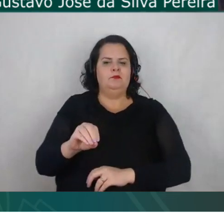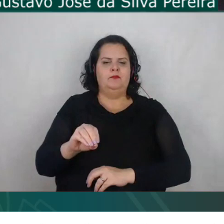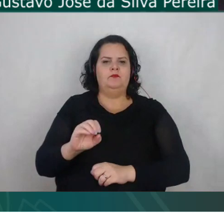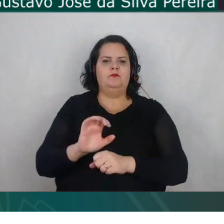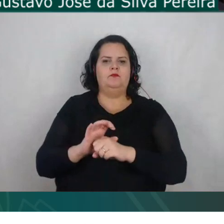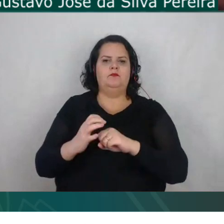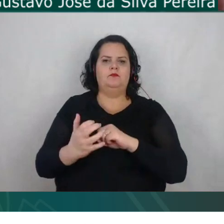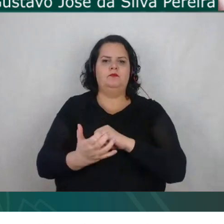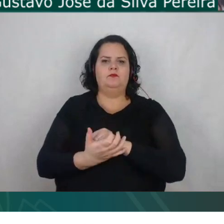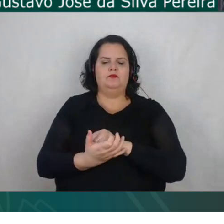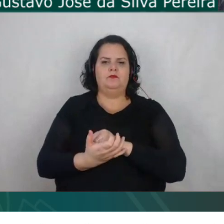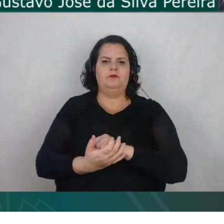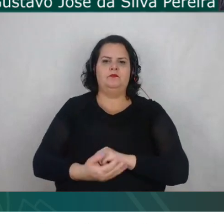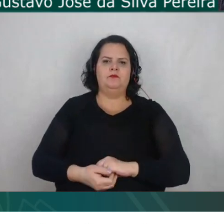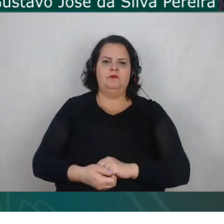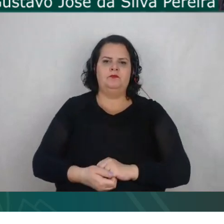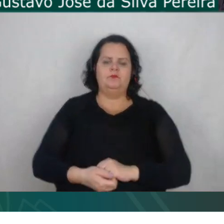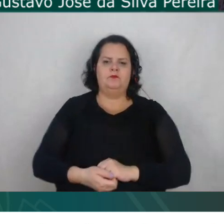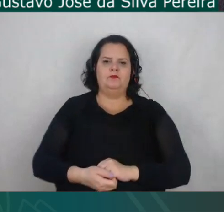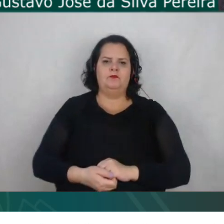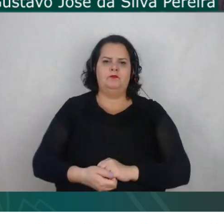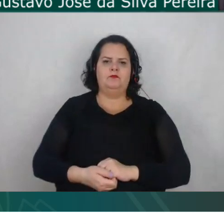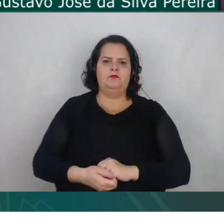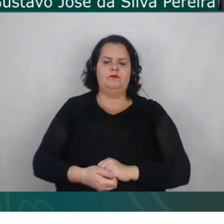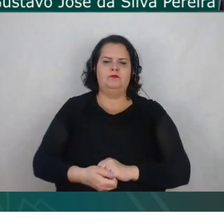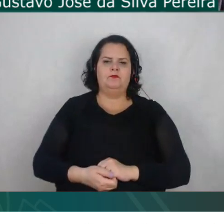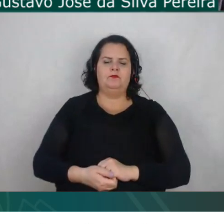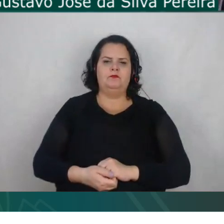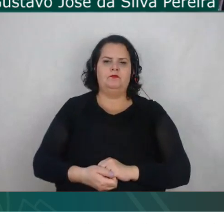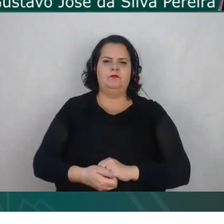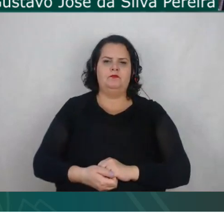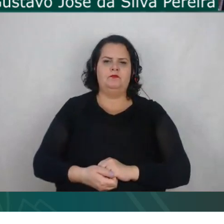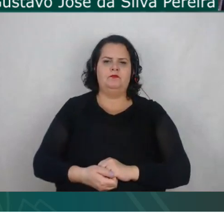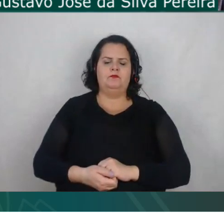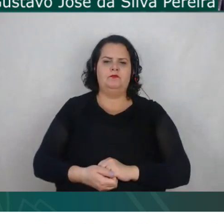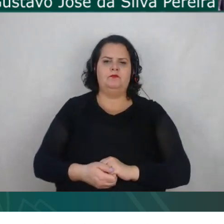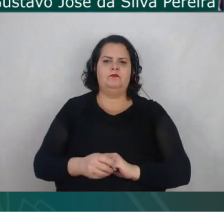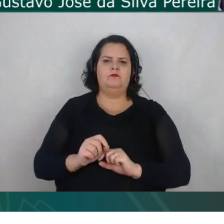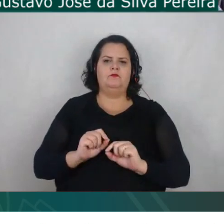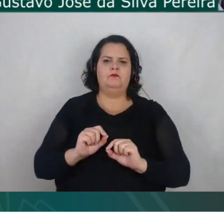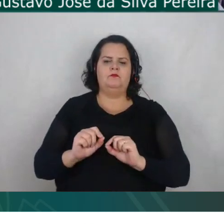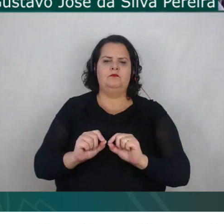SARS-CoV-2 é um capsídeo proteinômico, é uma estrutura